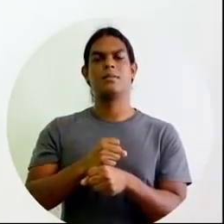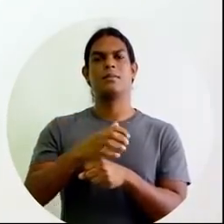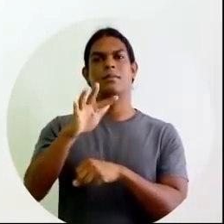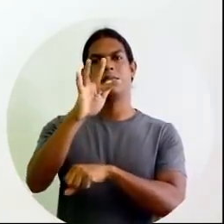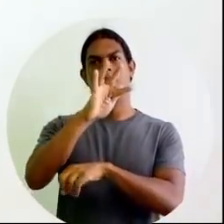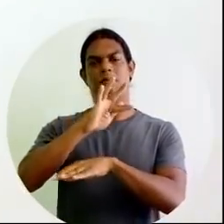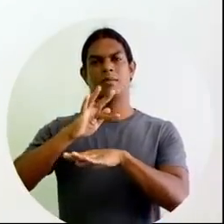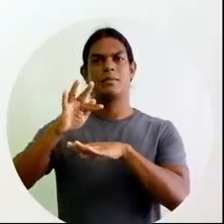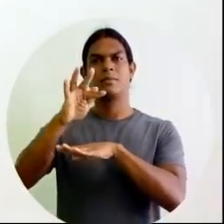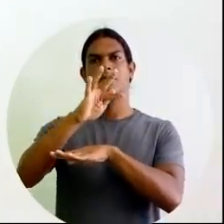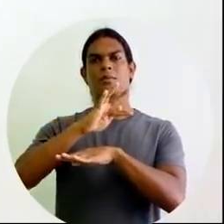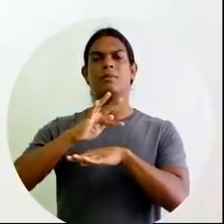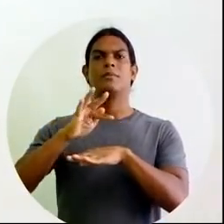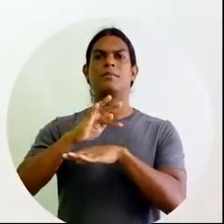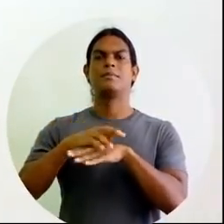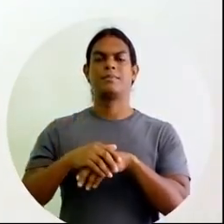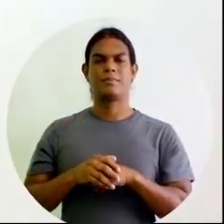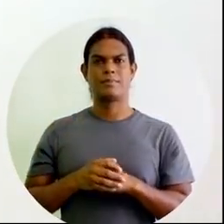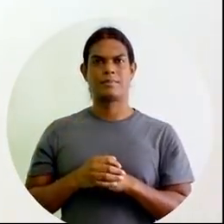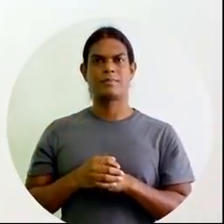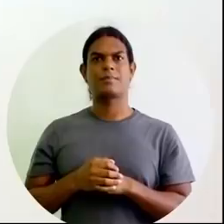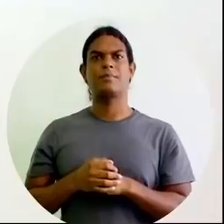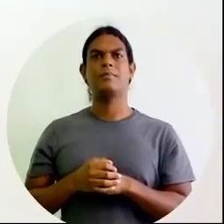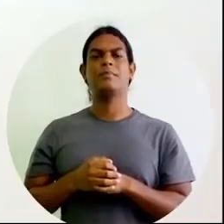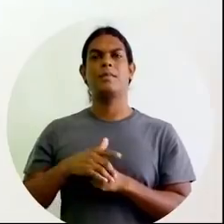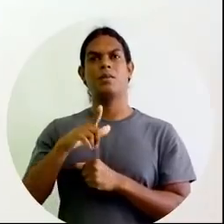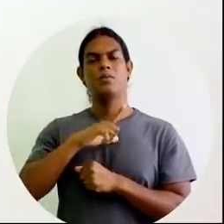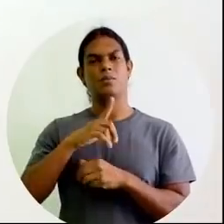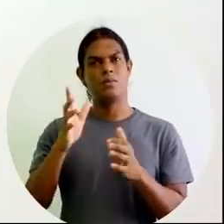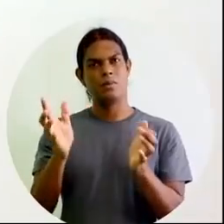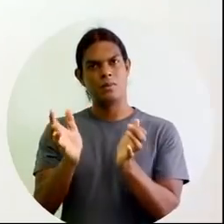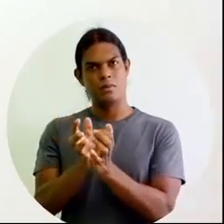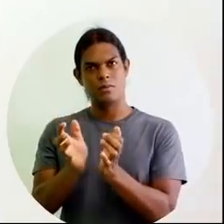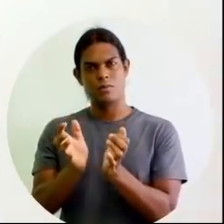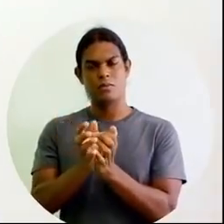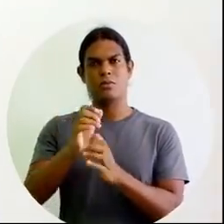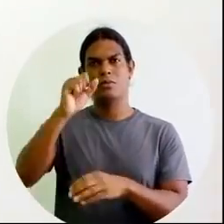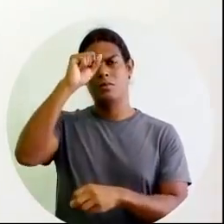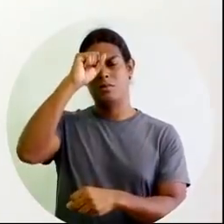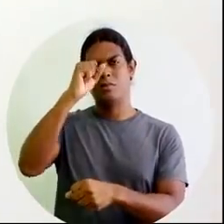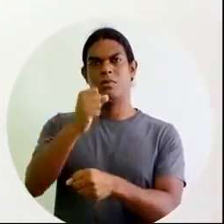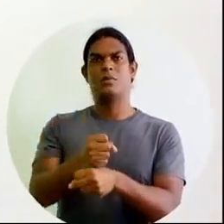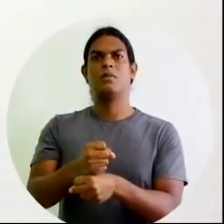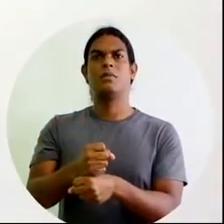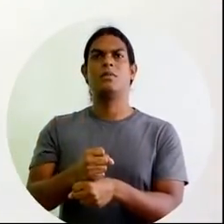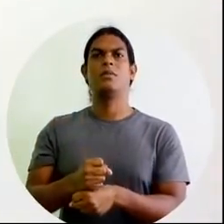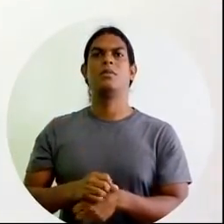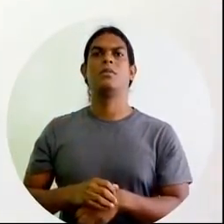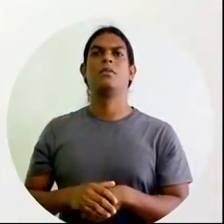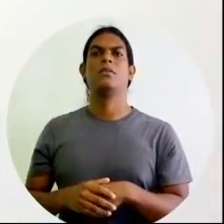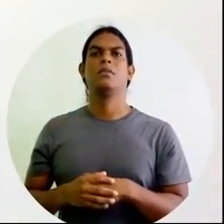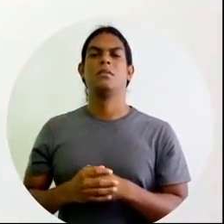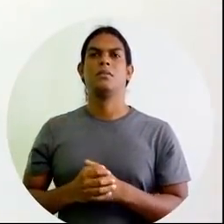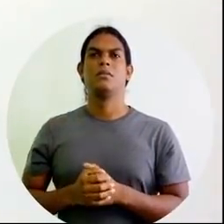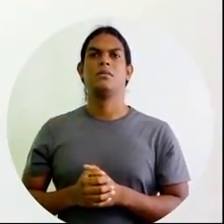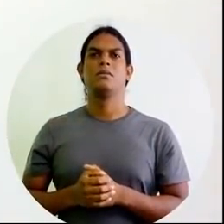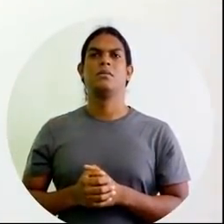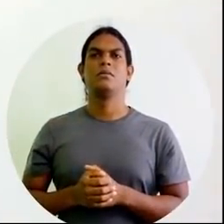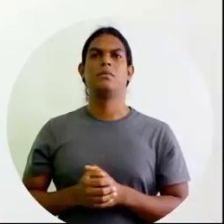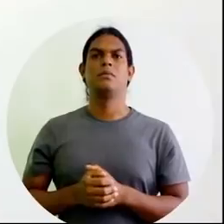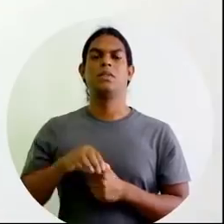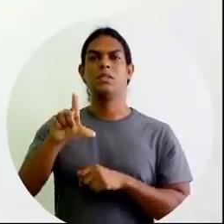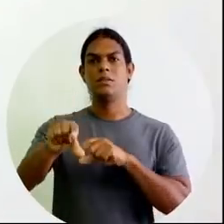liderança formal. Isso. A liderança formal é quando em um grupo existe um líder que ele